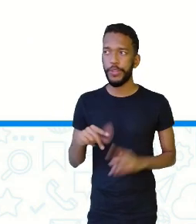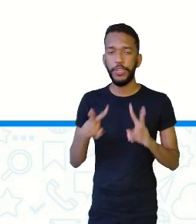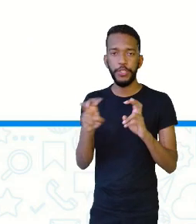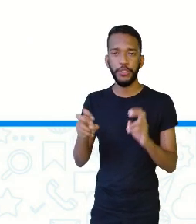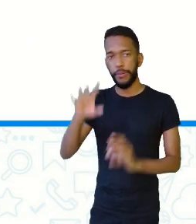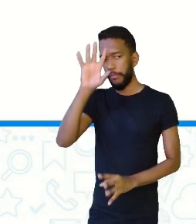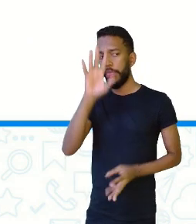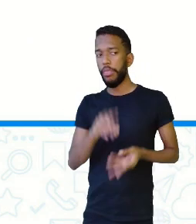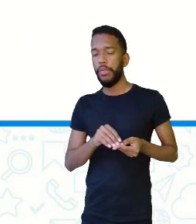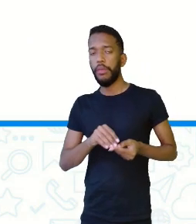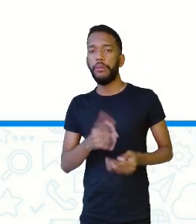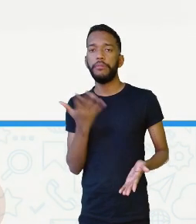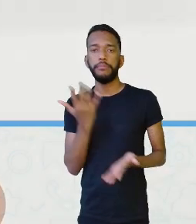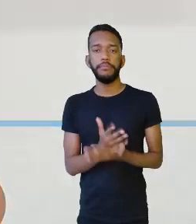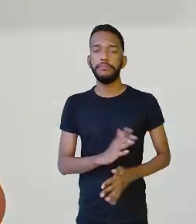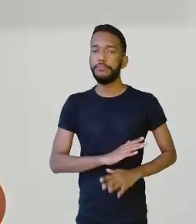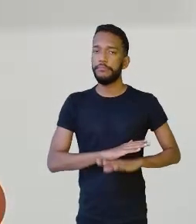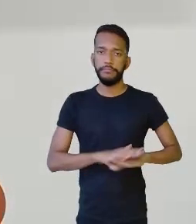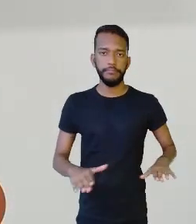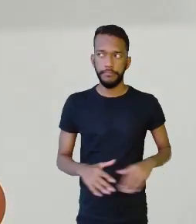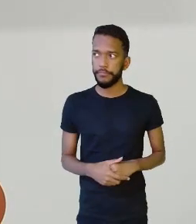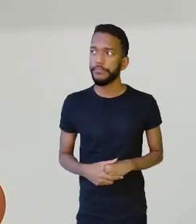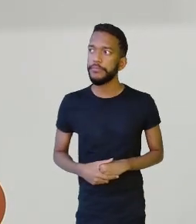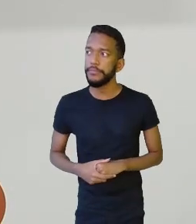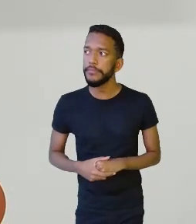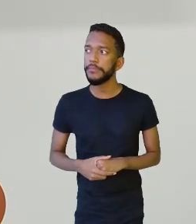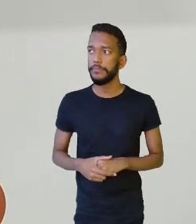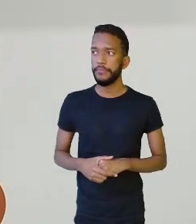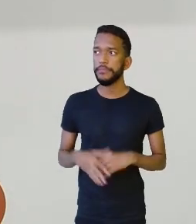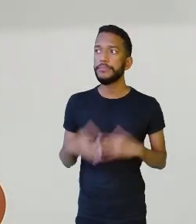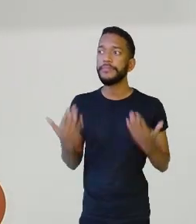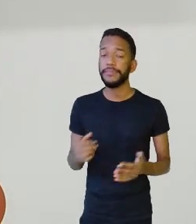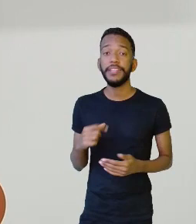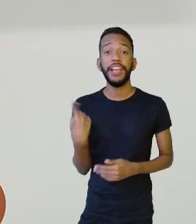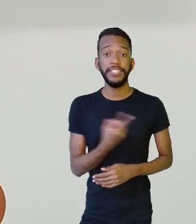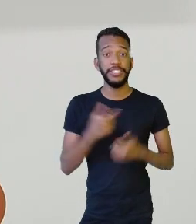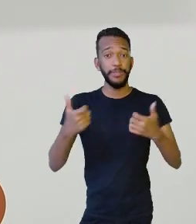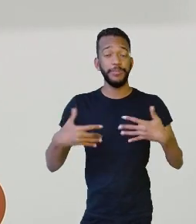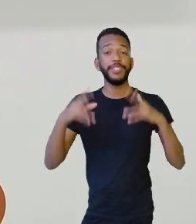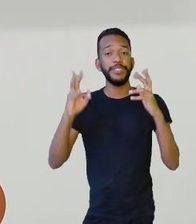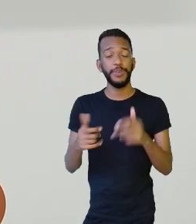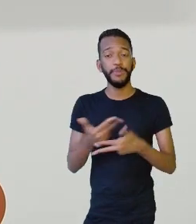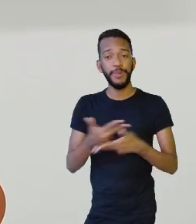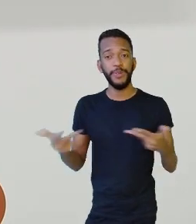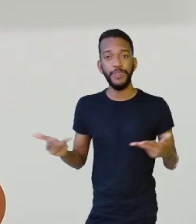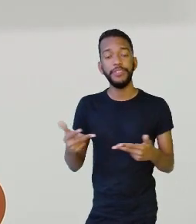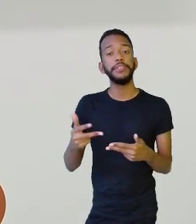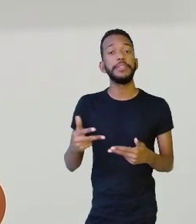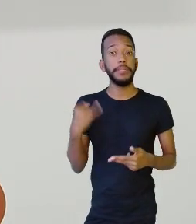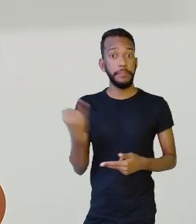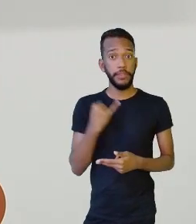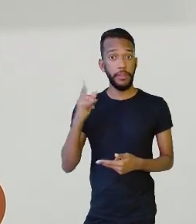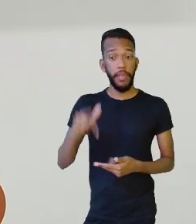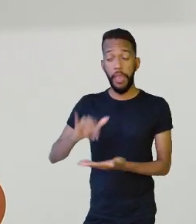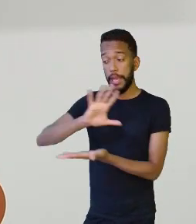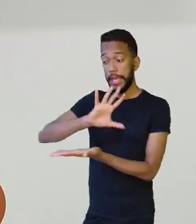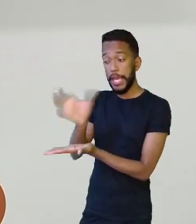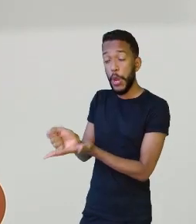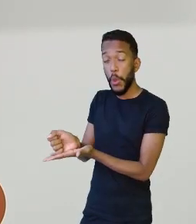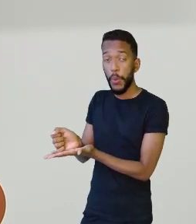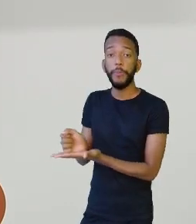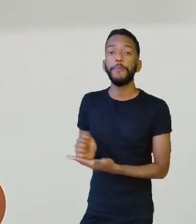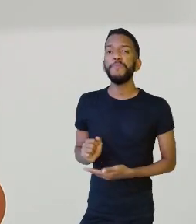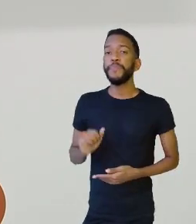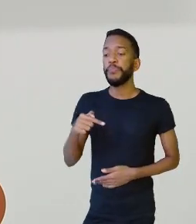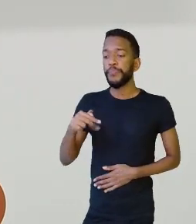preconceito. Preconceito vencido. E aí a gente fala sobre uma coisa bem interessante, que são os quilombos. Olha, durante um